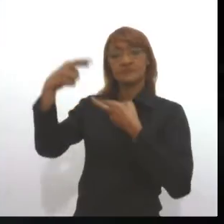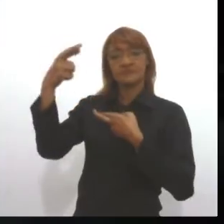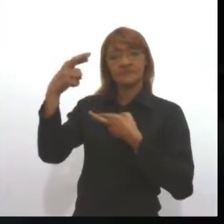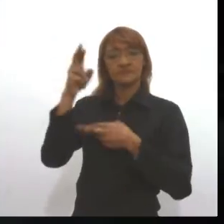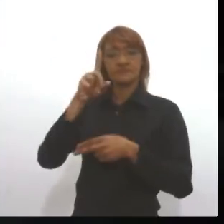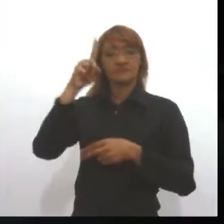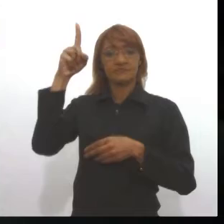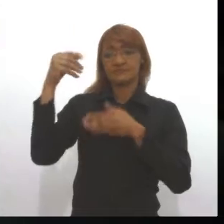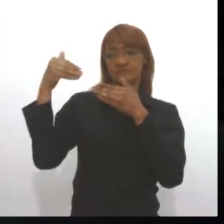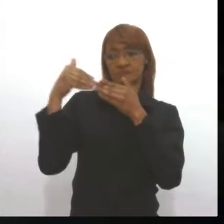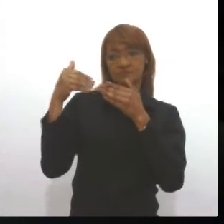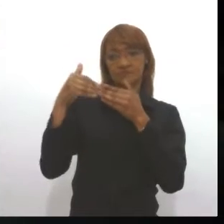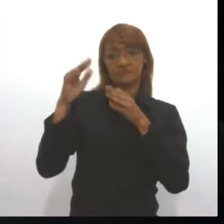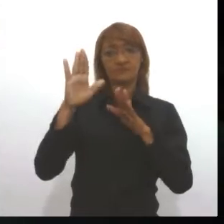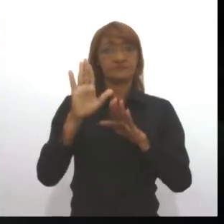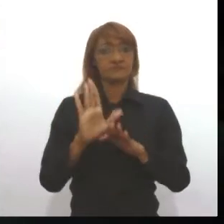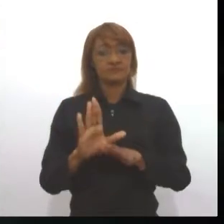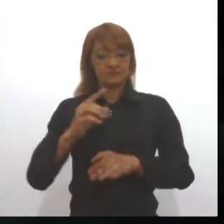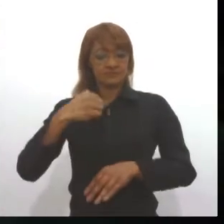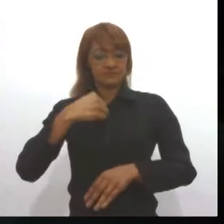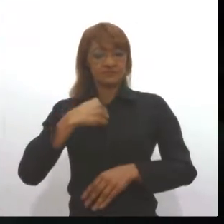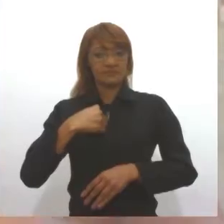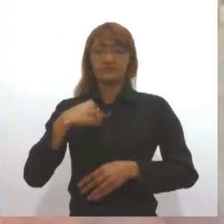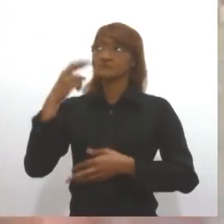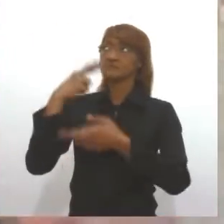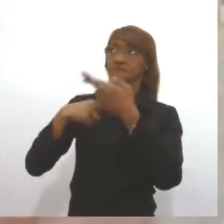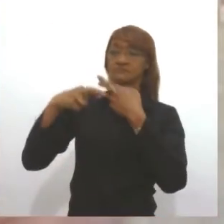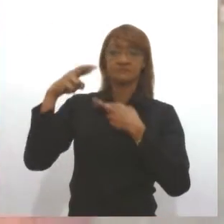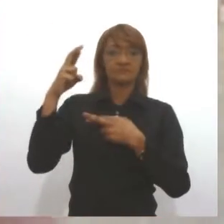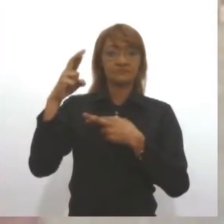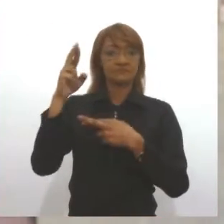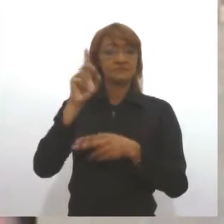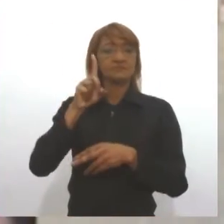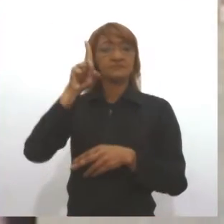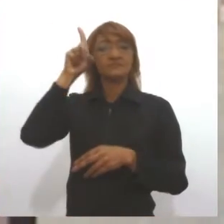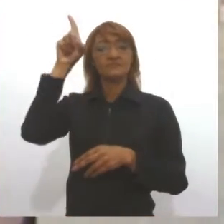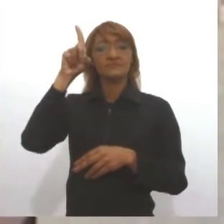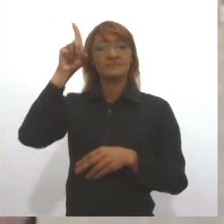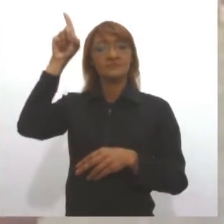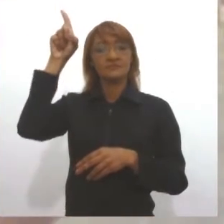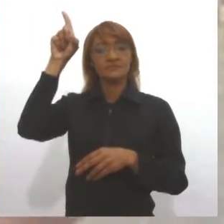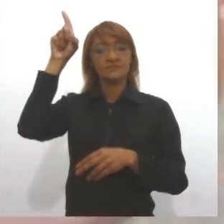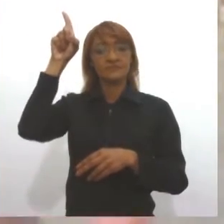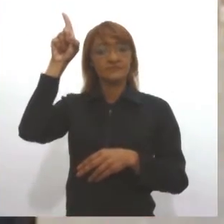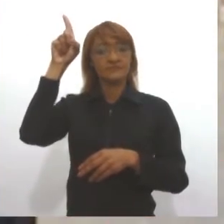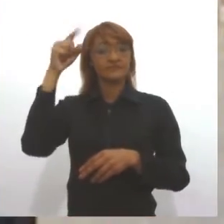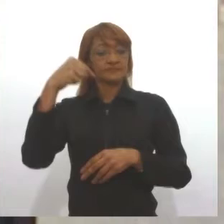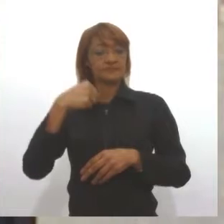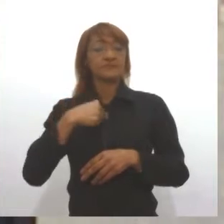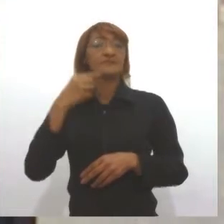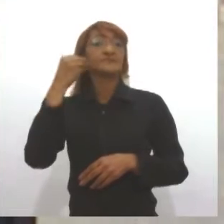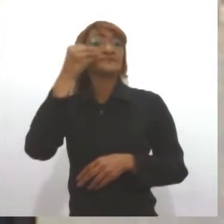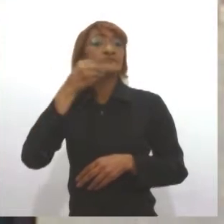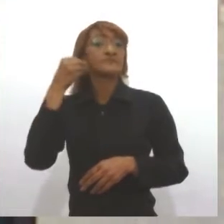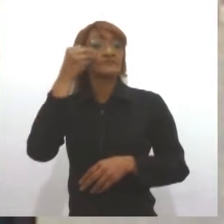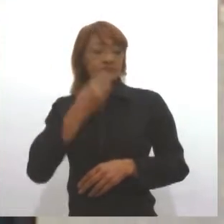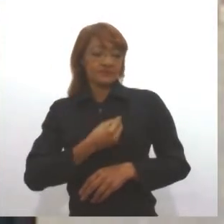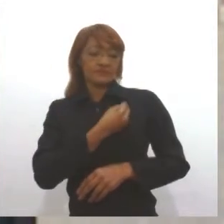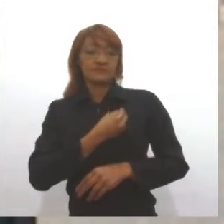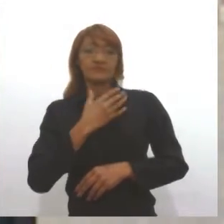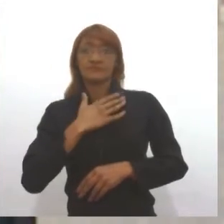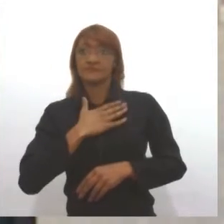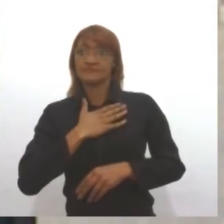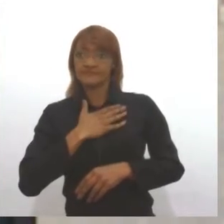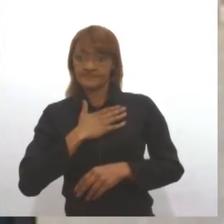pessoal, um Deus com o qual eu me relaciono, um Deus com o qual eu tenho experiências de vida. E